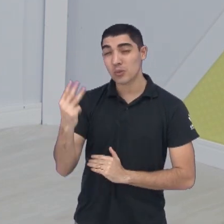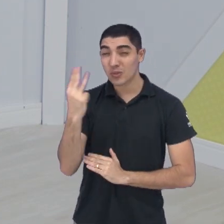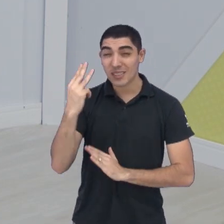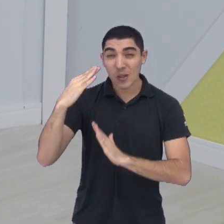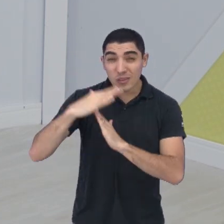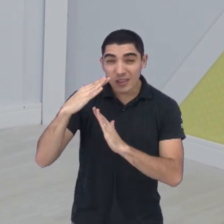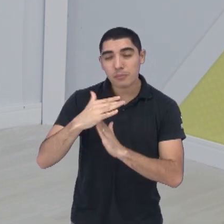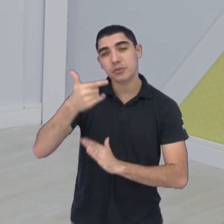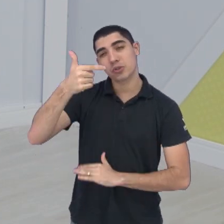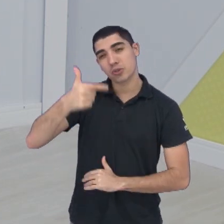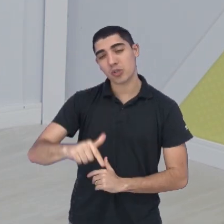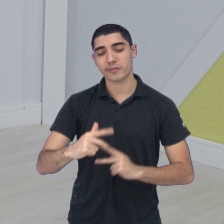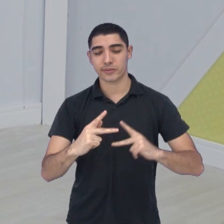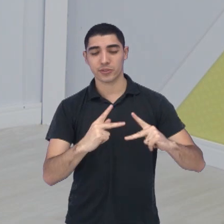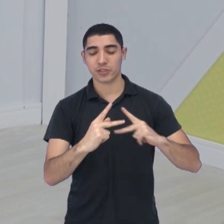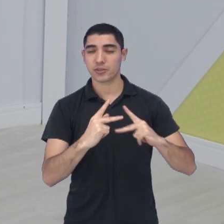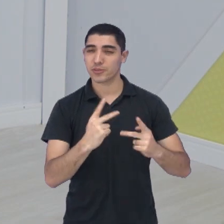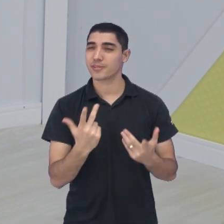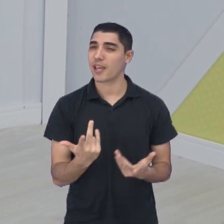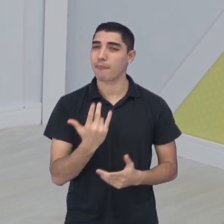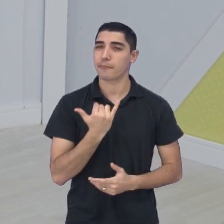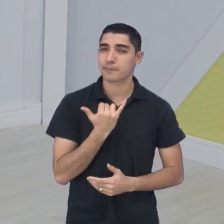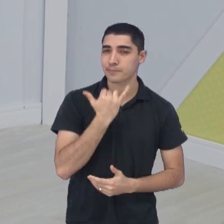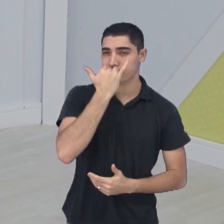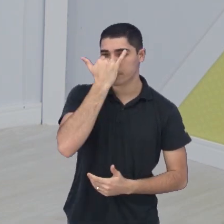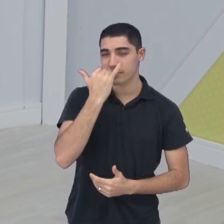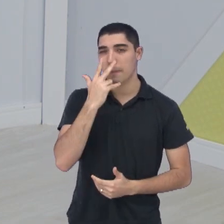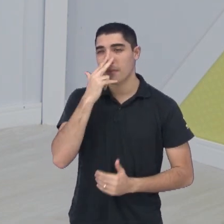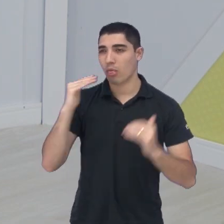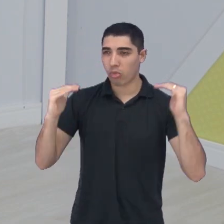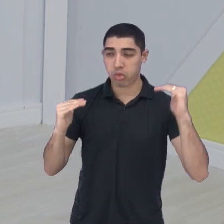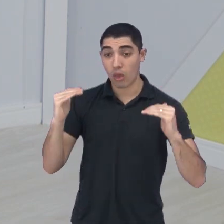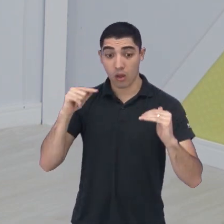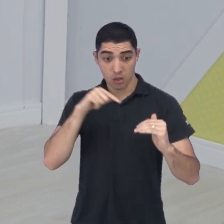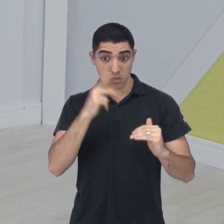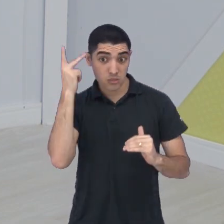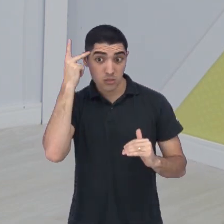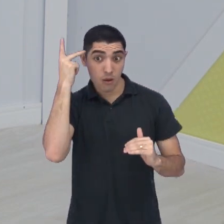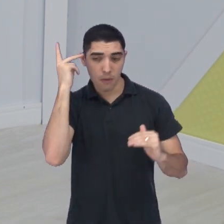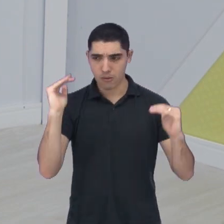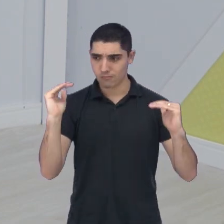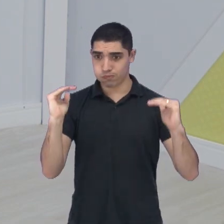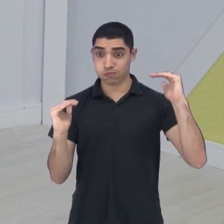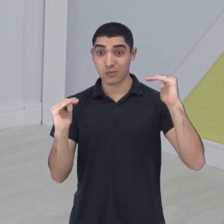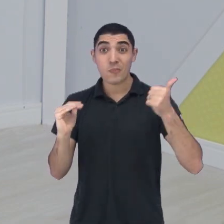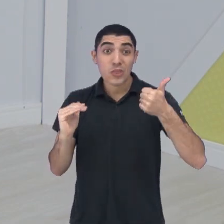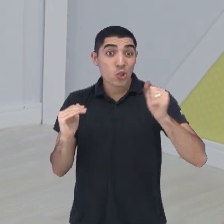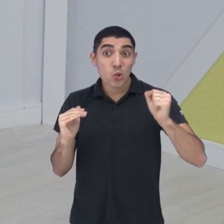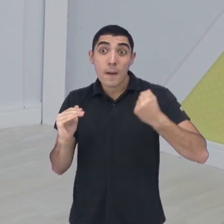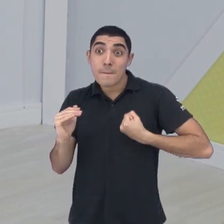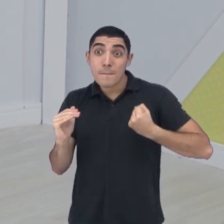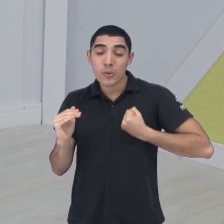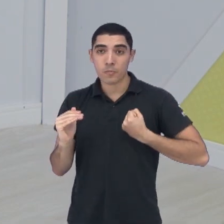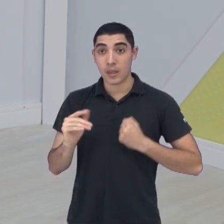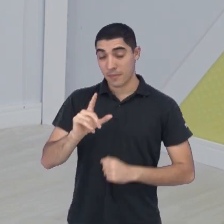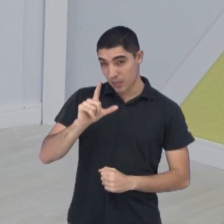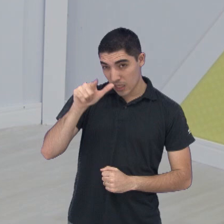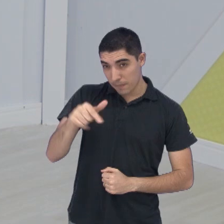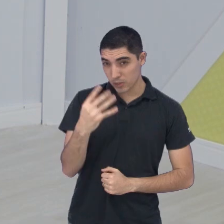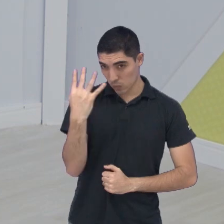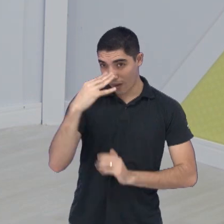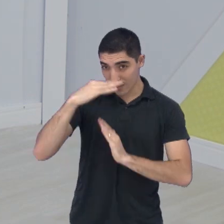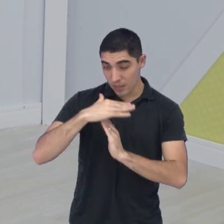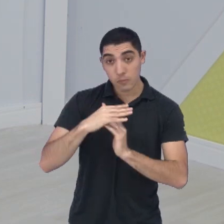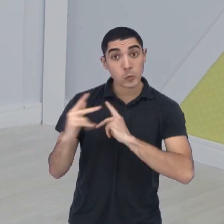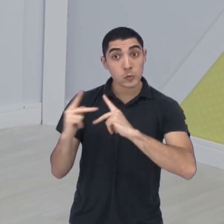Aquiles do São José, onde a equipe do São Paulo acabou abrindo 18 pontos, só que nos últimos 10 minutos o São José